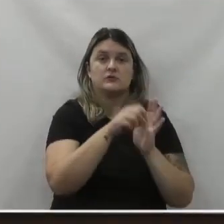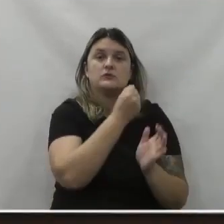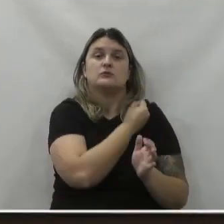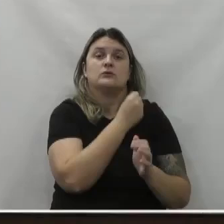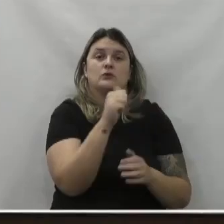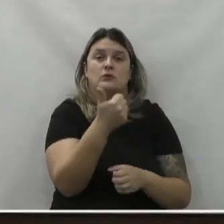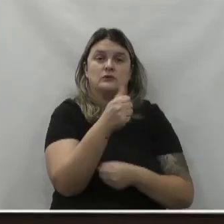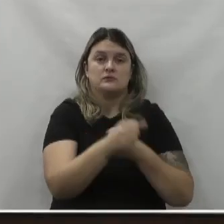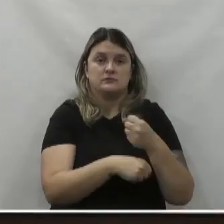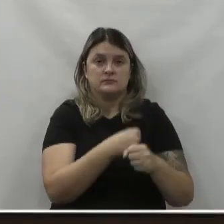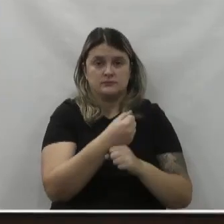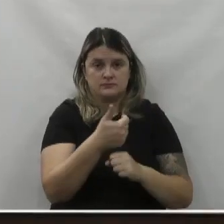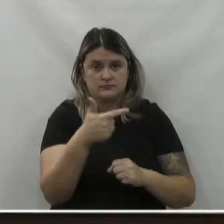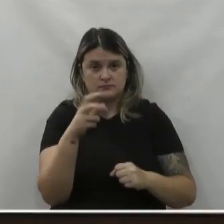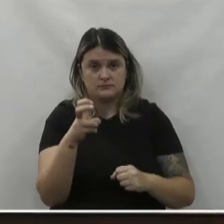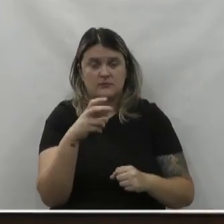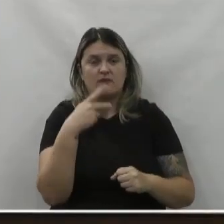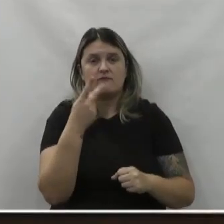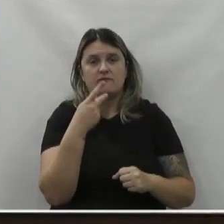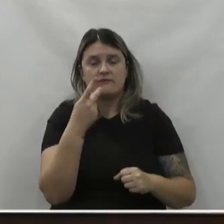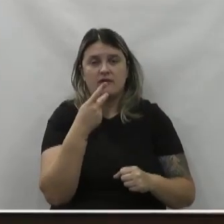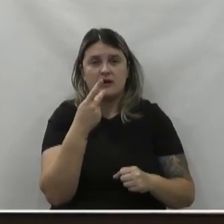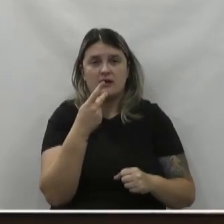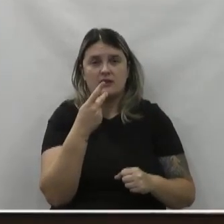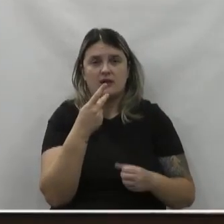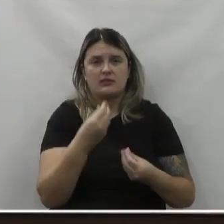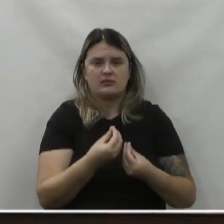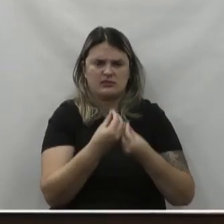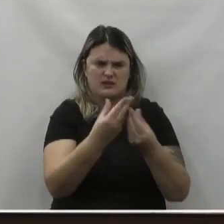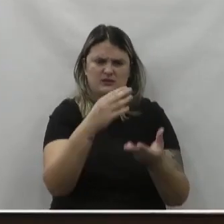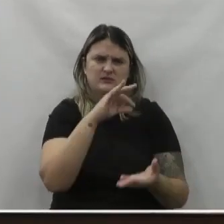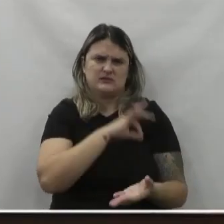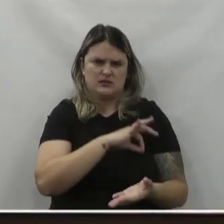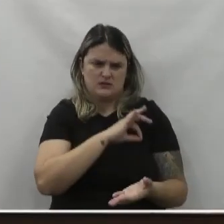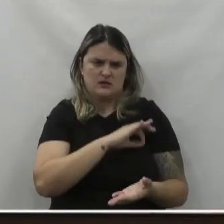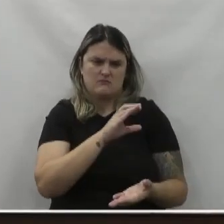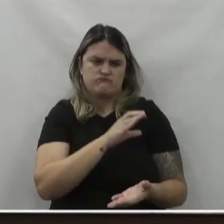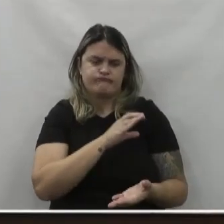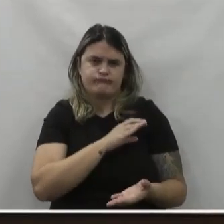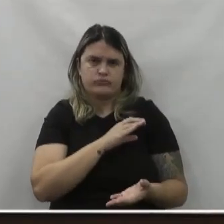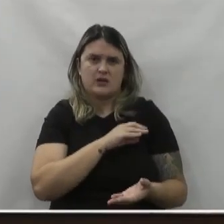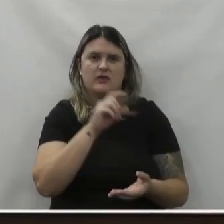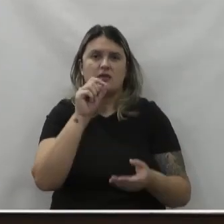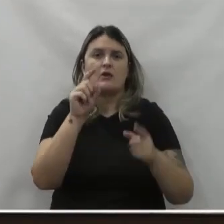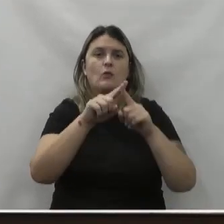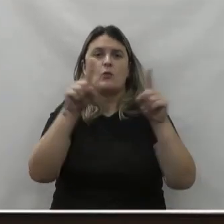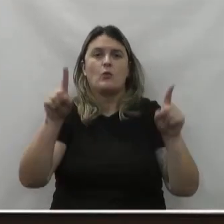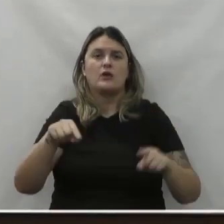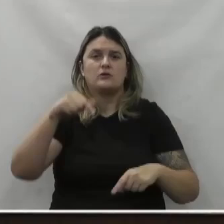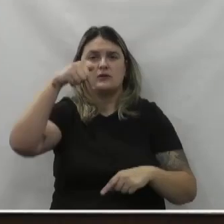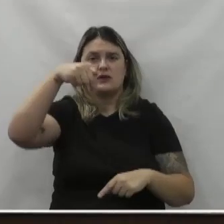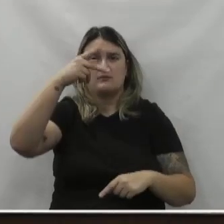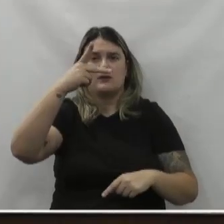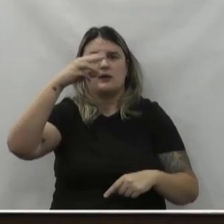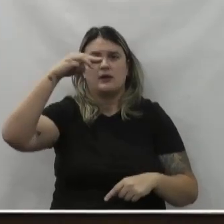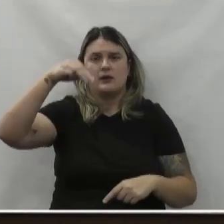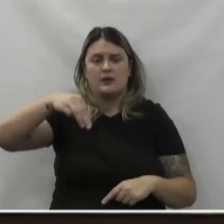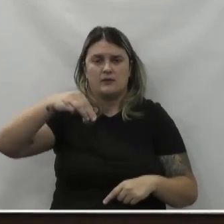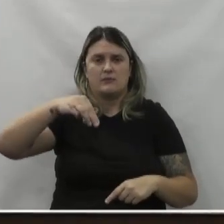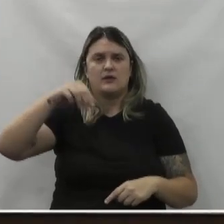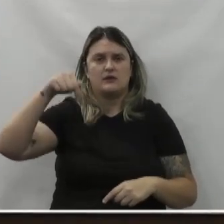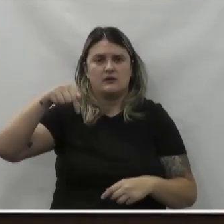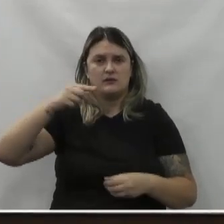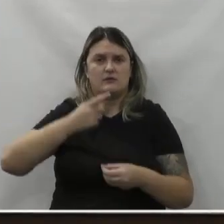11/2025. Dispõe sobre a concessão de gratificações a servidores efetivos no âmbito do Poder Executivo do município de União da